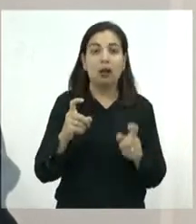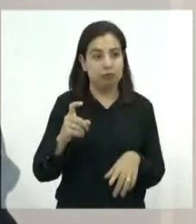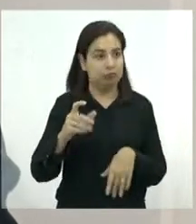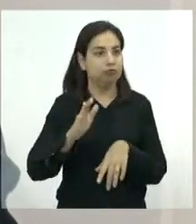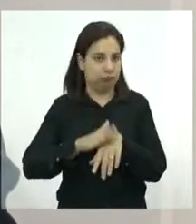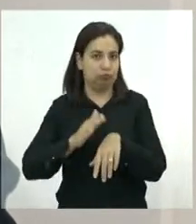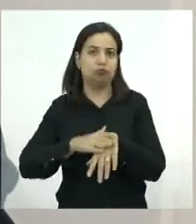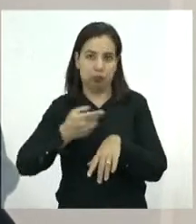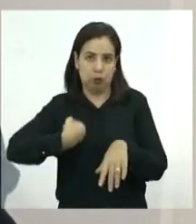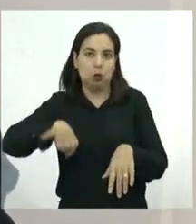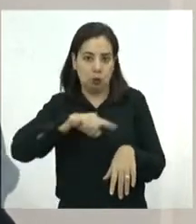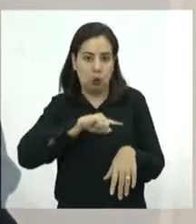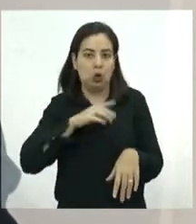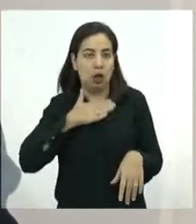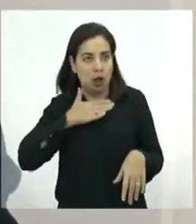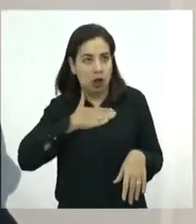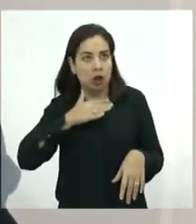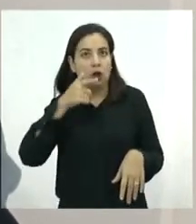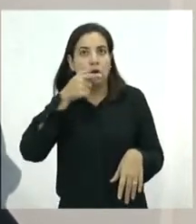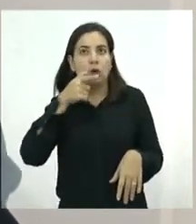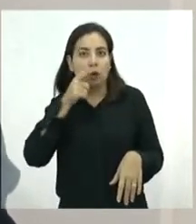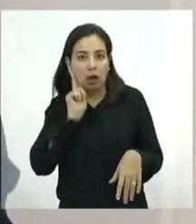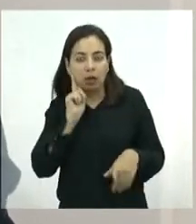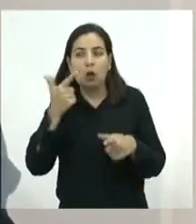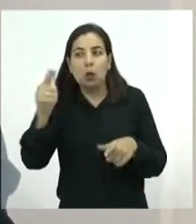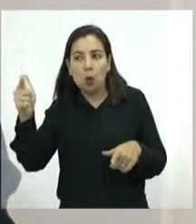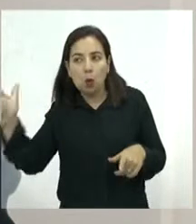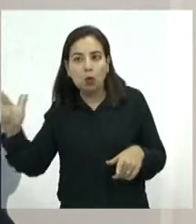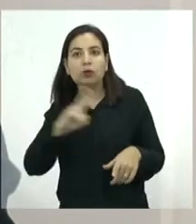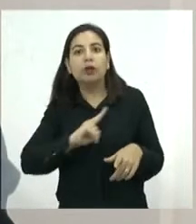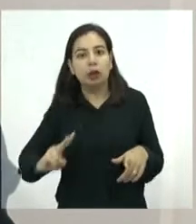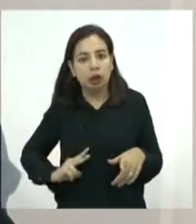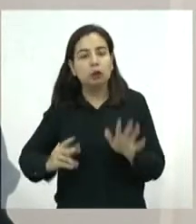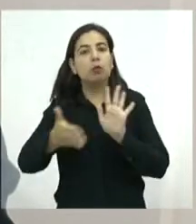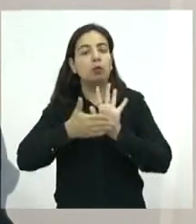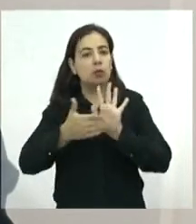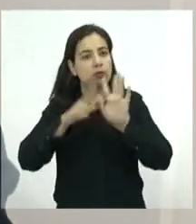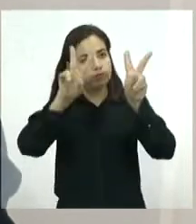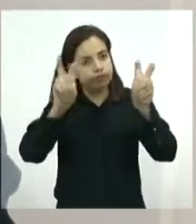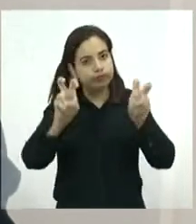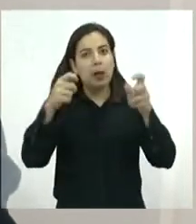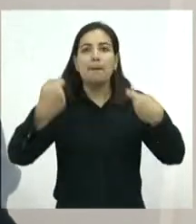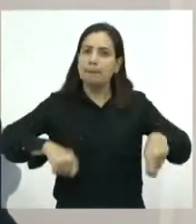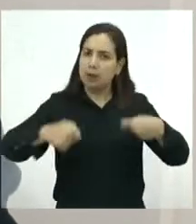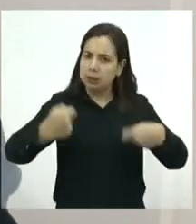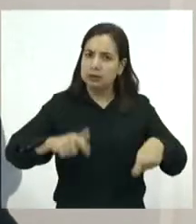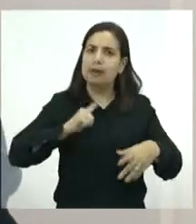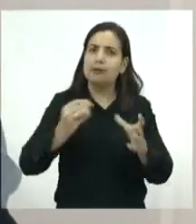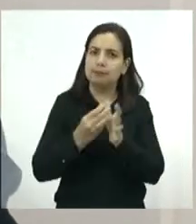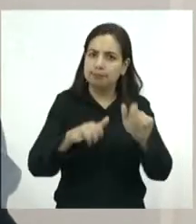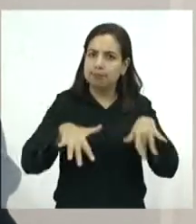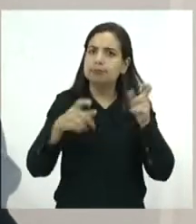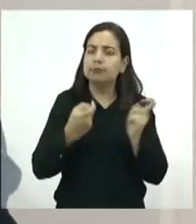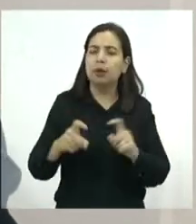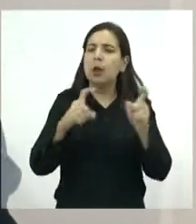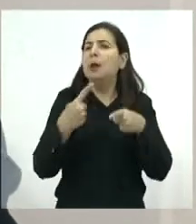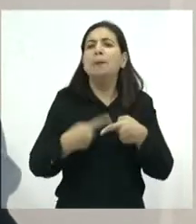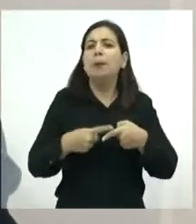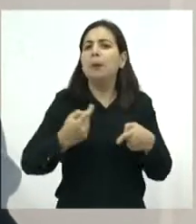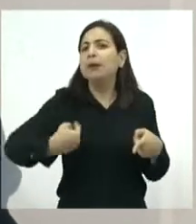nossa. Eu e mais outros 2 vereadores propusemos o tema aqui para a Câmara Municipal. E por que nós fizemos isso? A